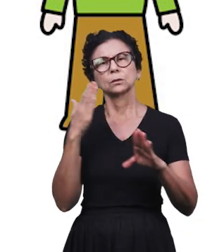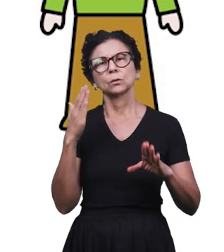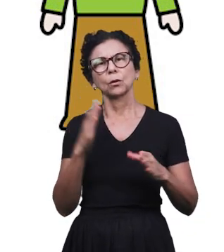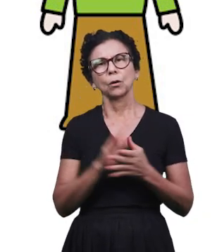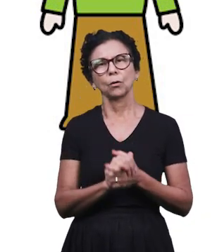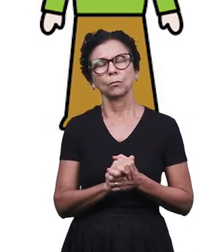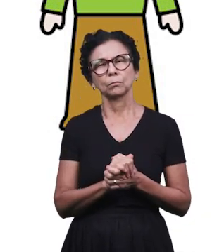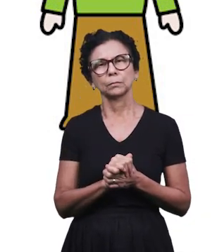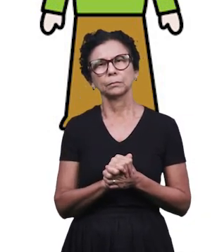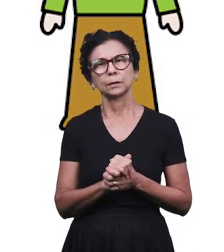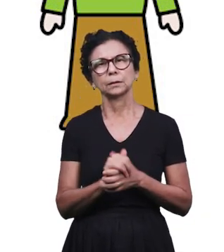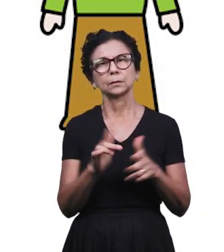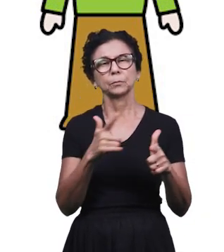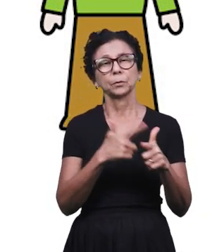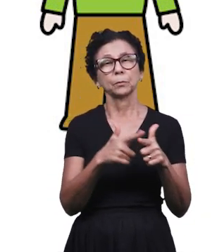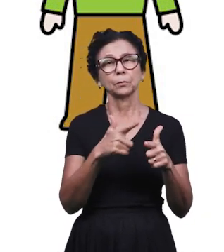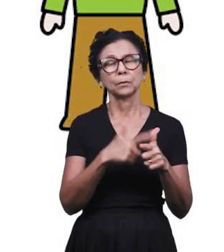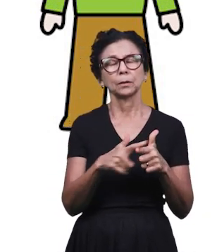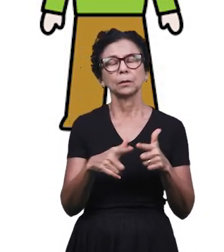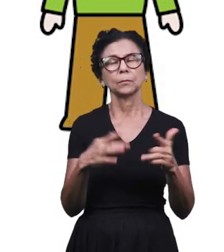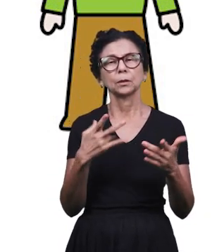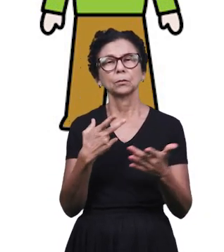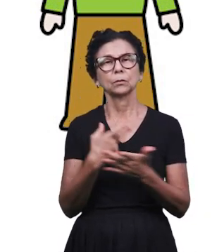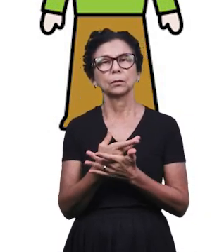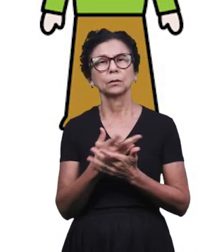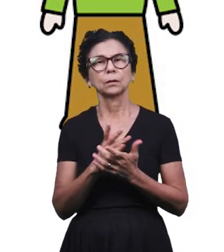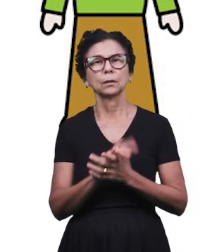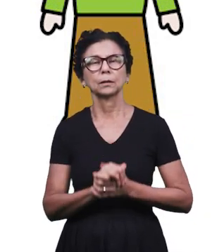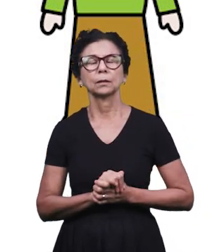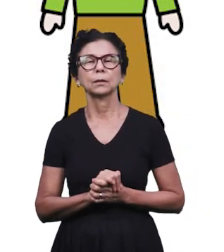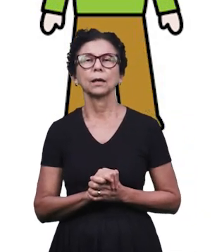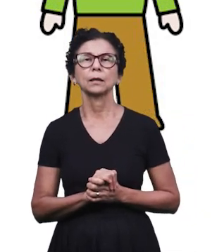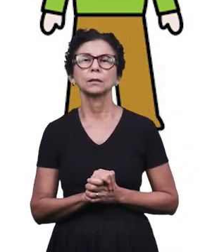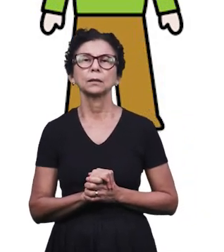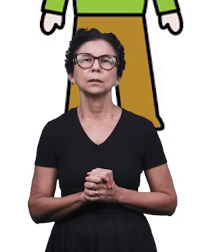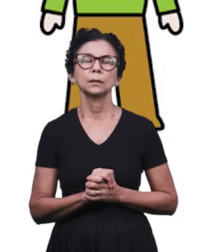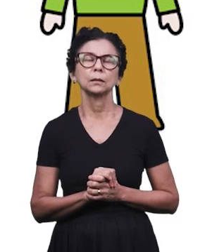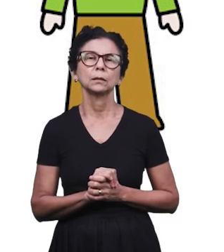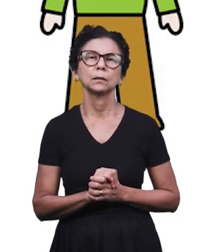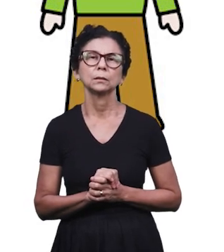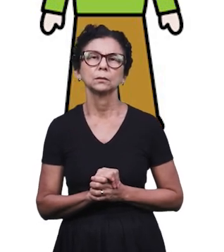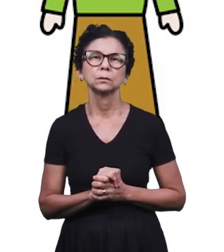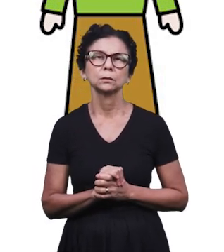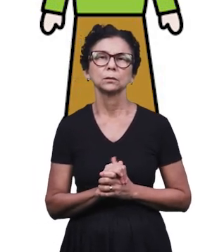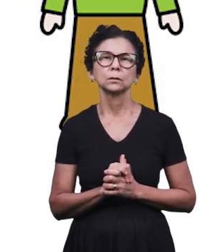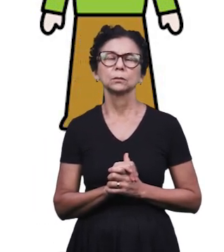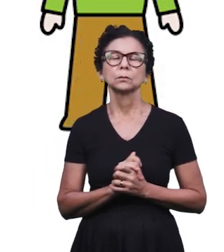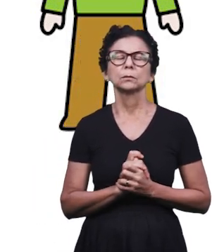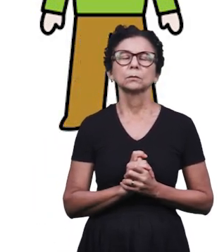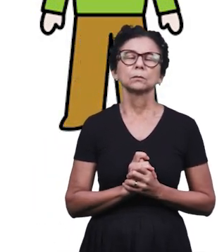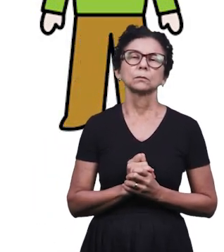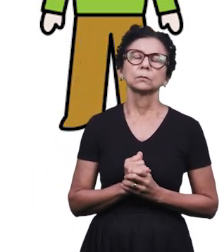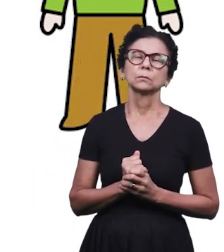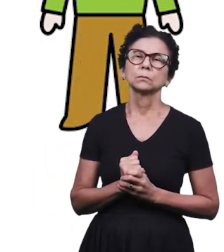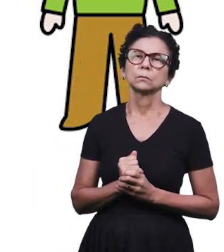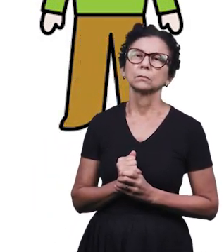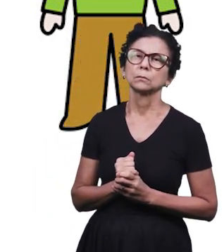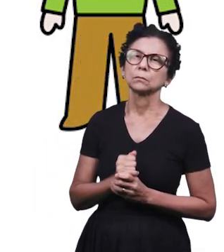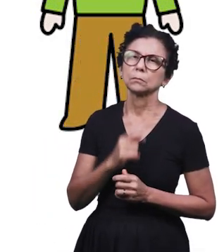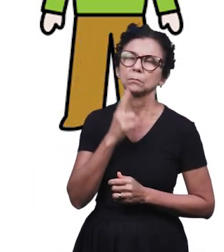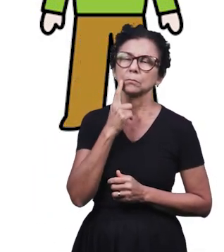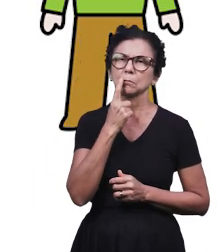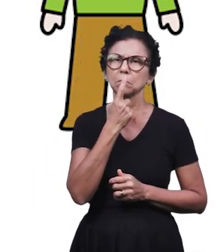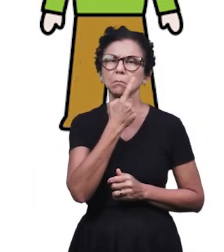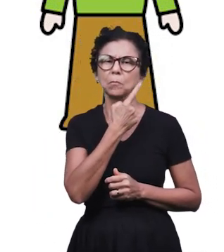exame morfológico, onde a translucência nucal é aumentada nessas crianças. Isso pode ser um